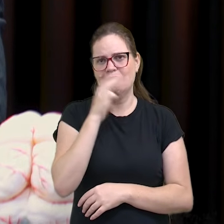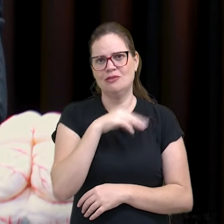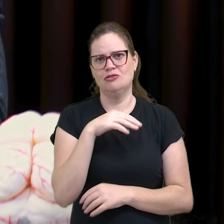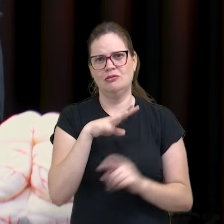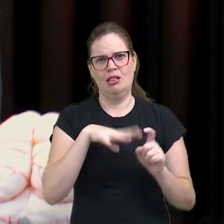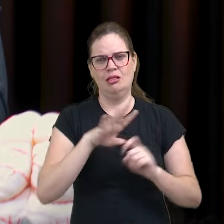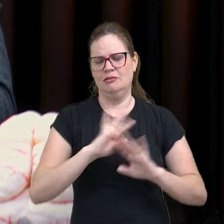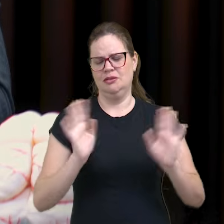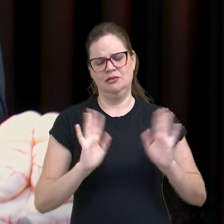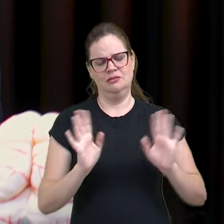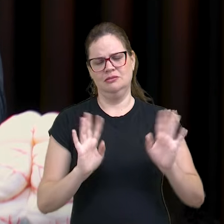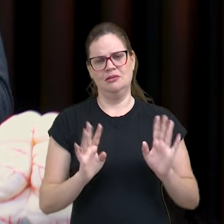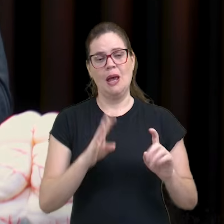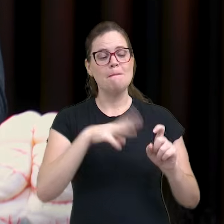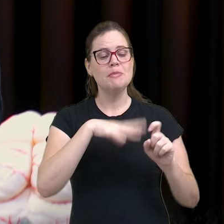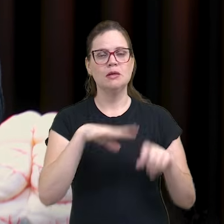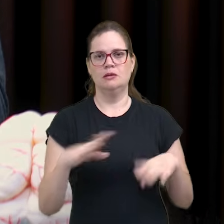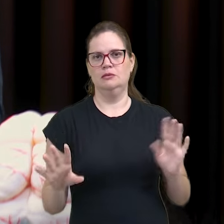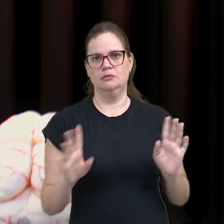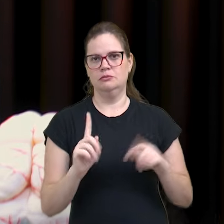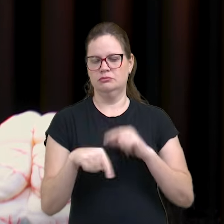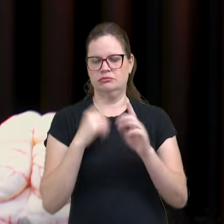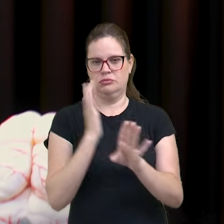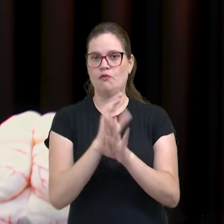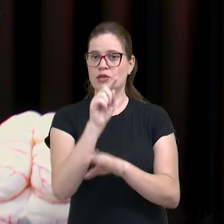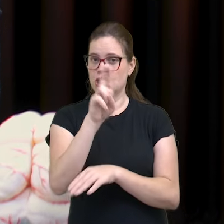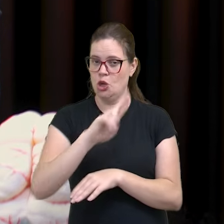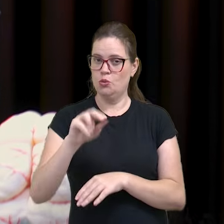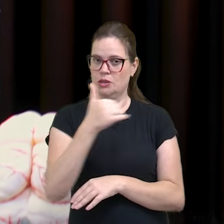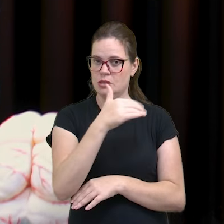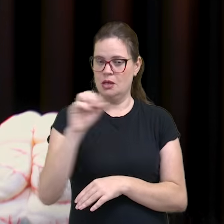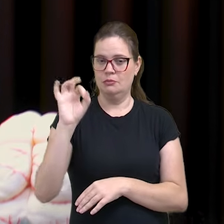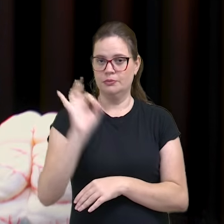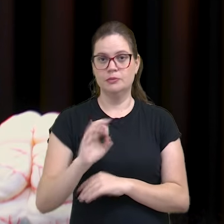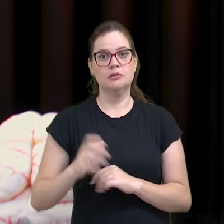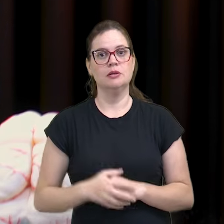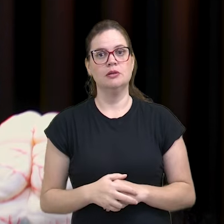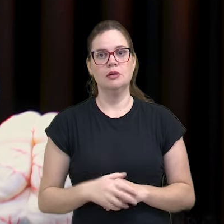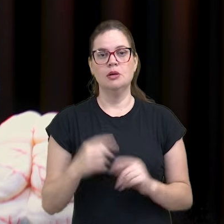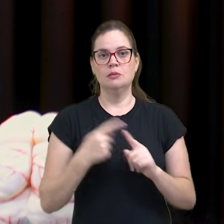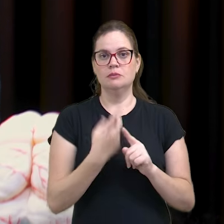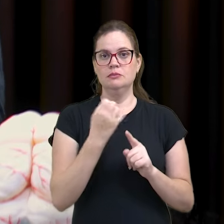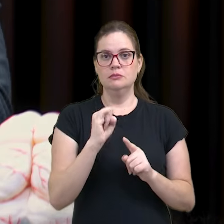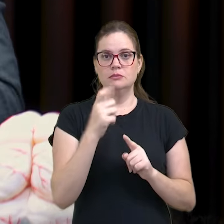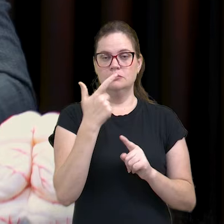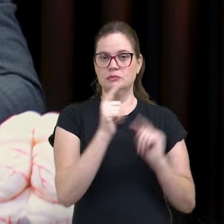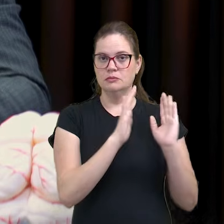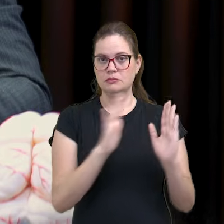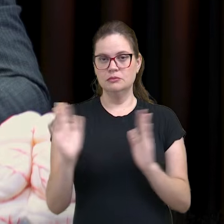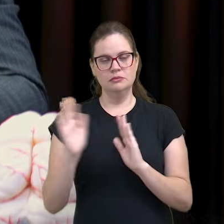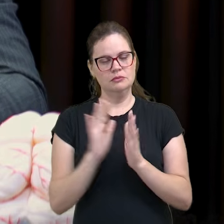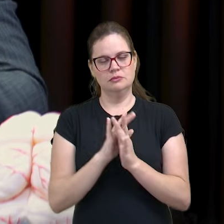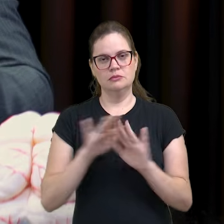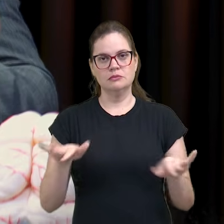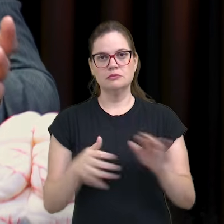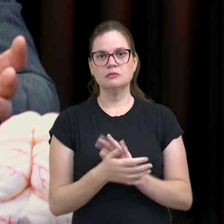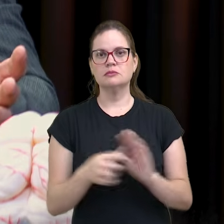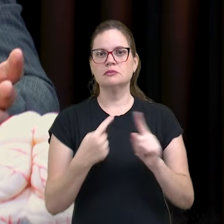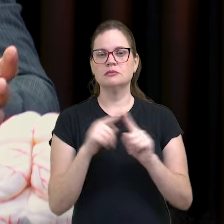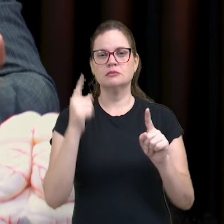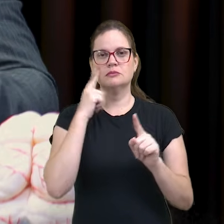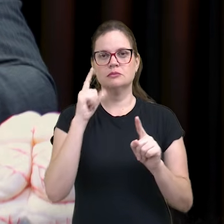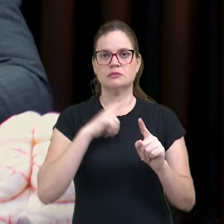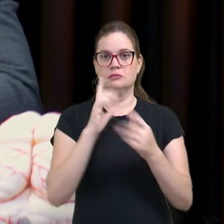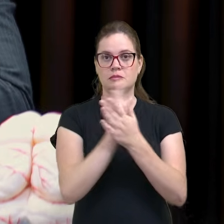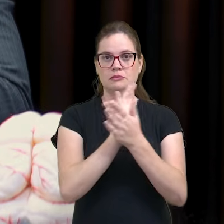10%, como é um mito que se criou e a neurociência veio e ajudou a desvendar. Então aquilo que não tem processamento nunca